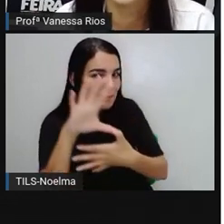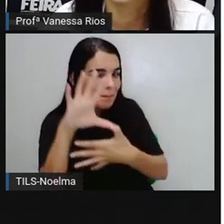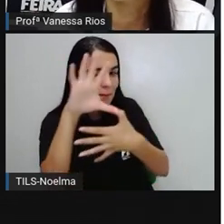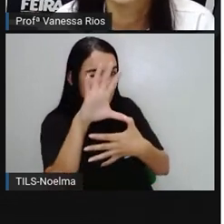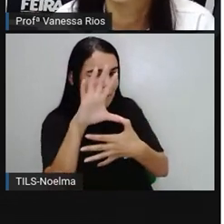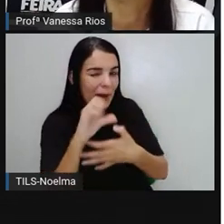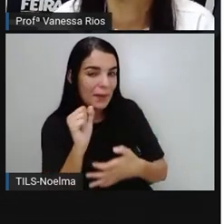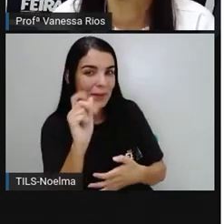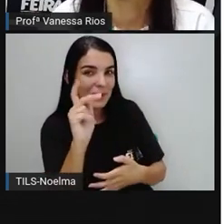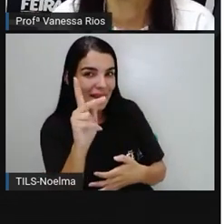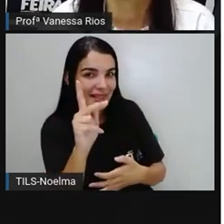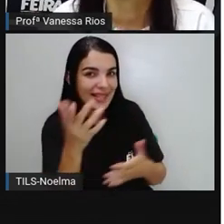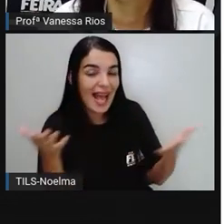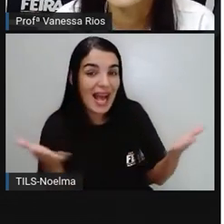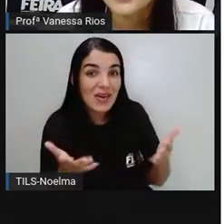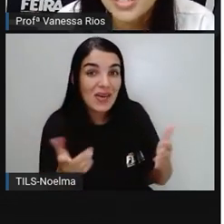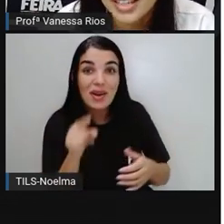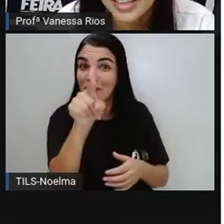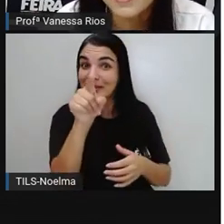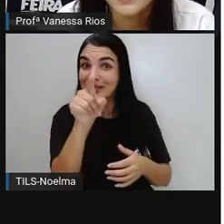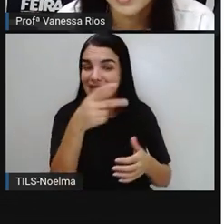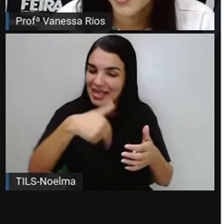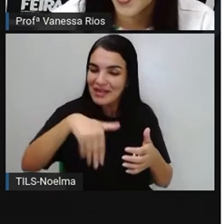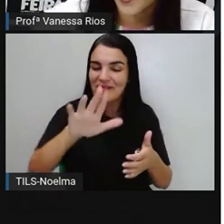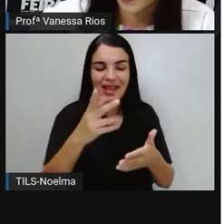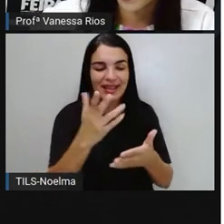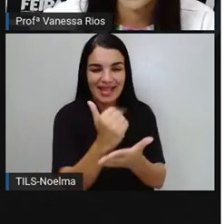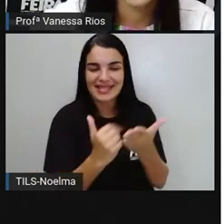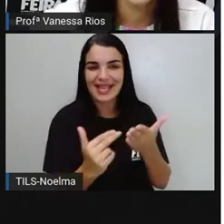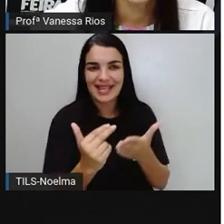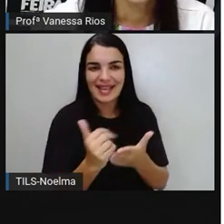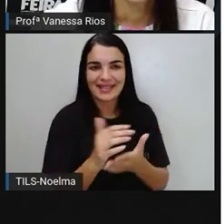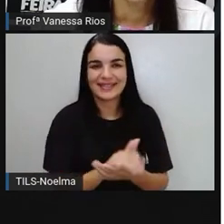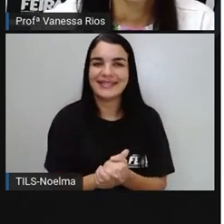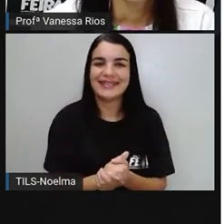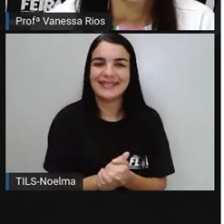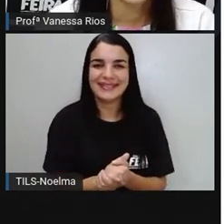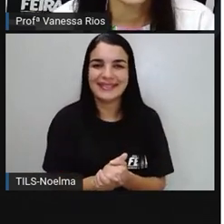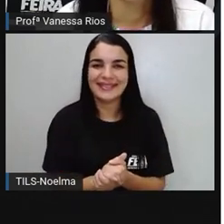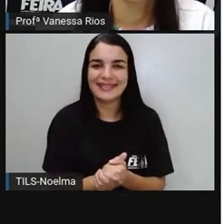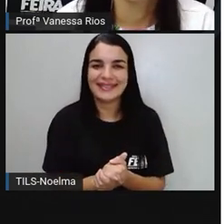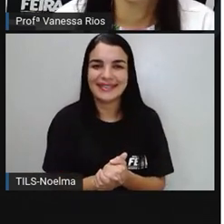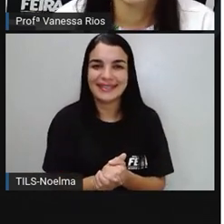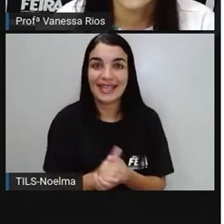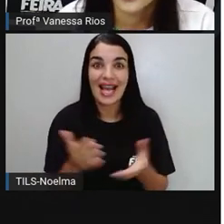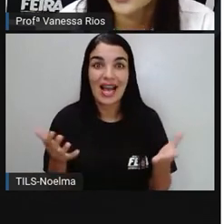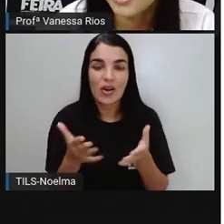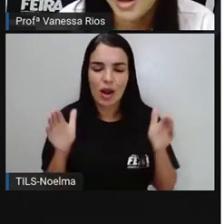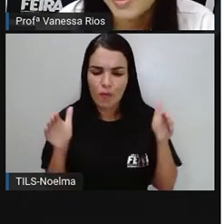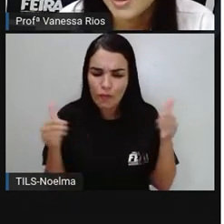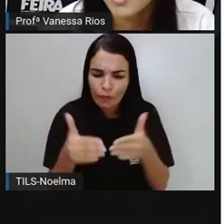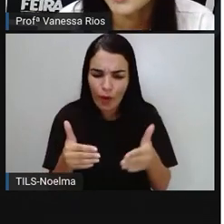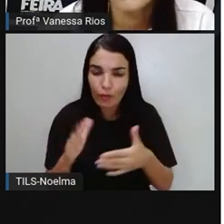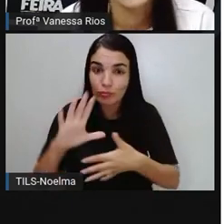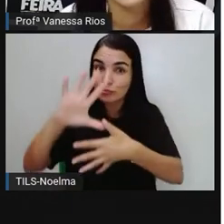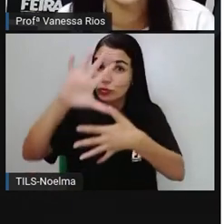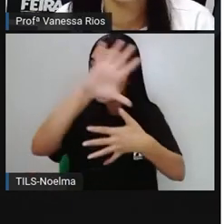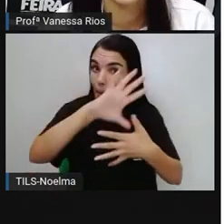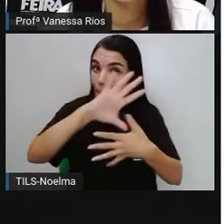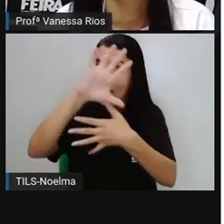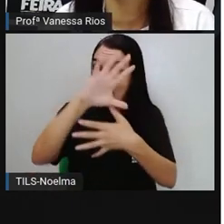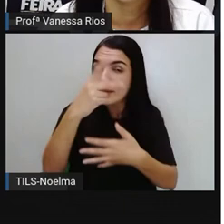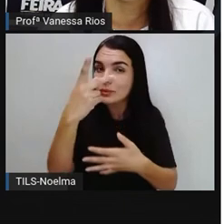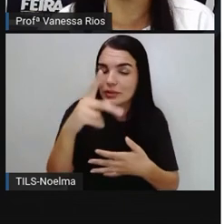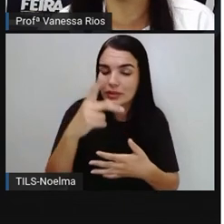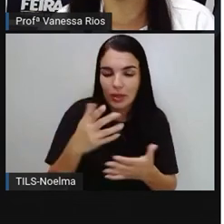o cartógrafo agora vai ser você, tá bom? E aí, ó, foco no mapa que você vai